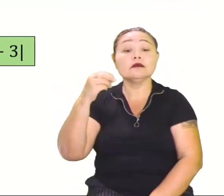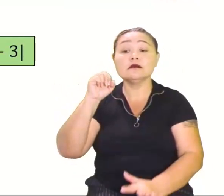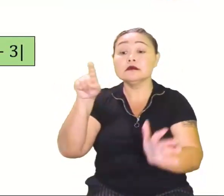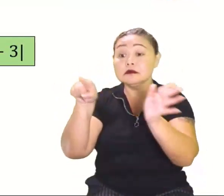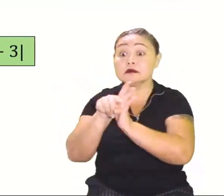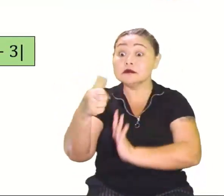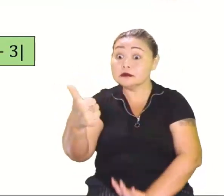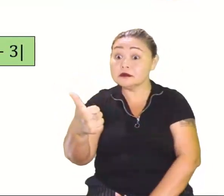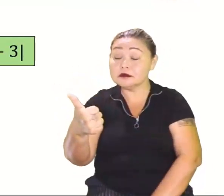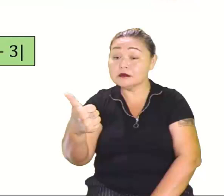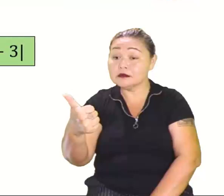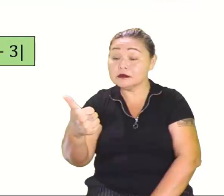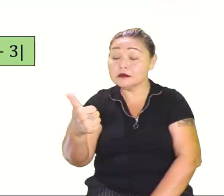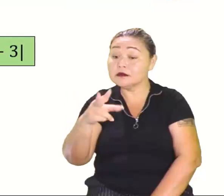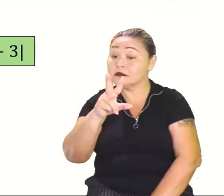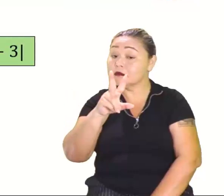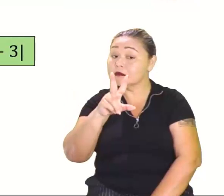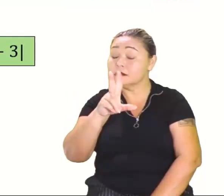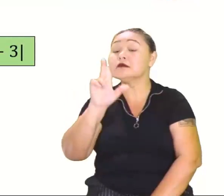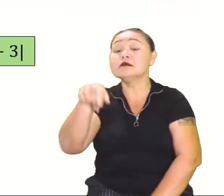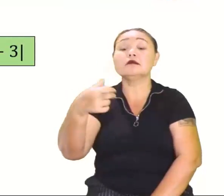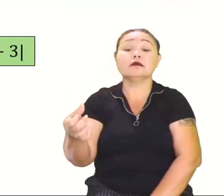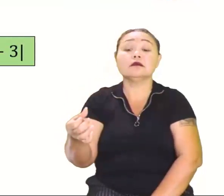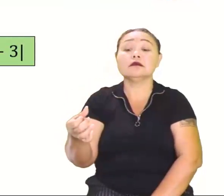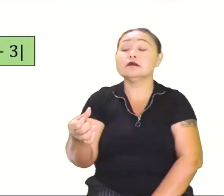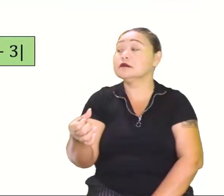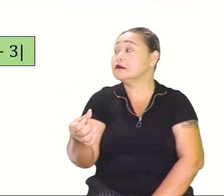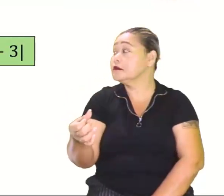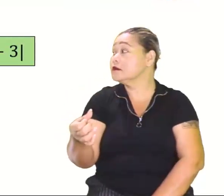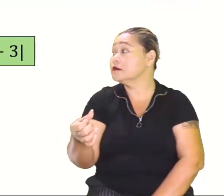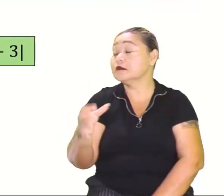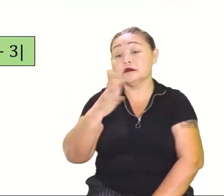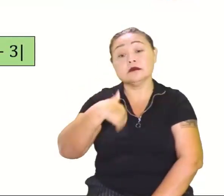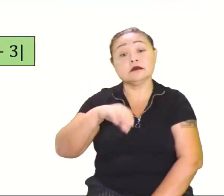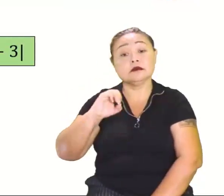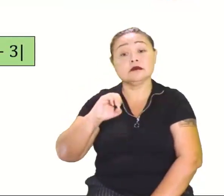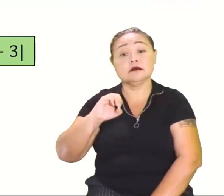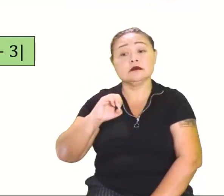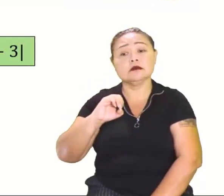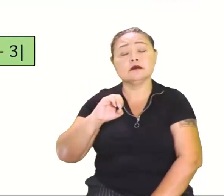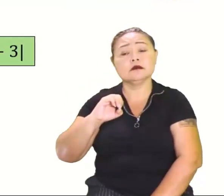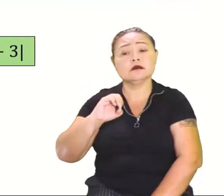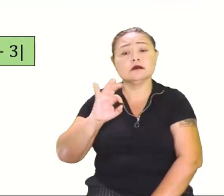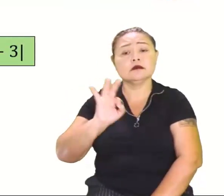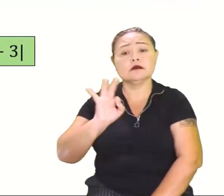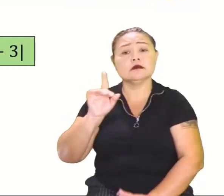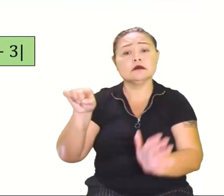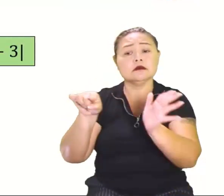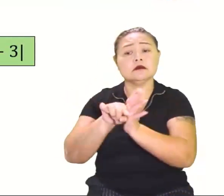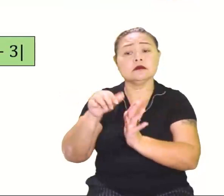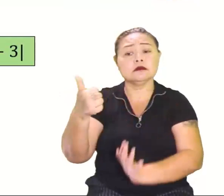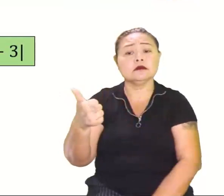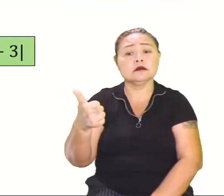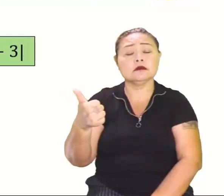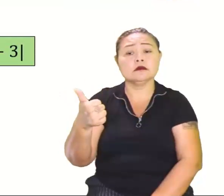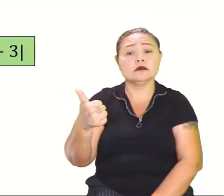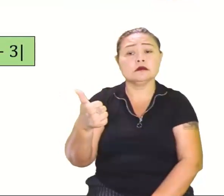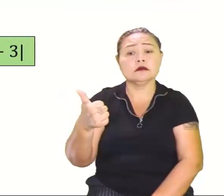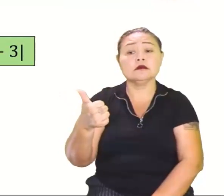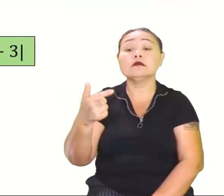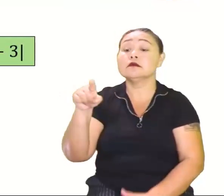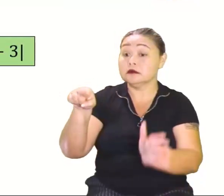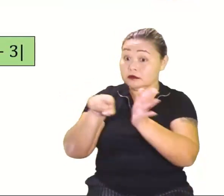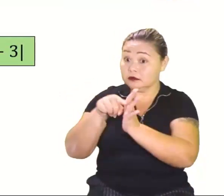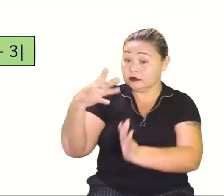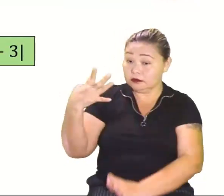colocar menos 1? Vai dar 6. Não, 0 dá 6. Não, é. Não, menos 1 vai dar